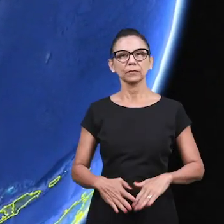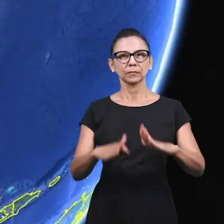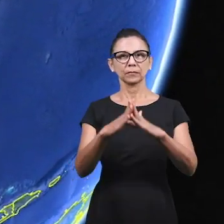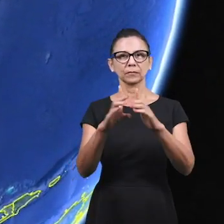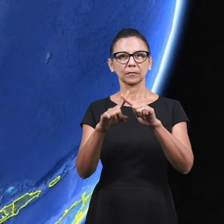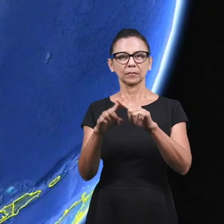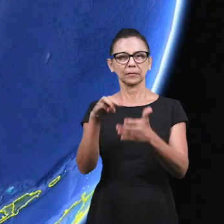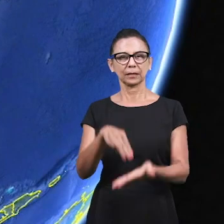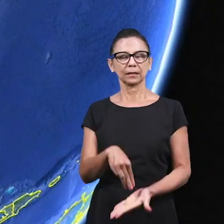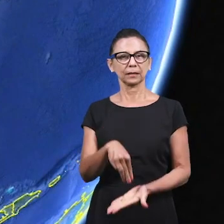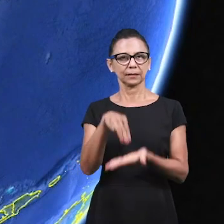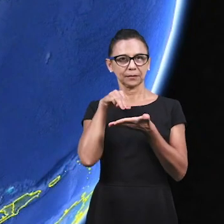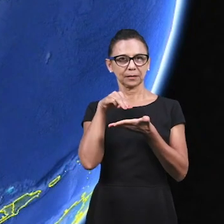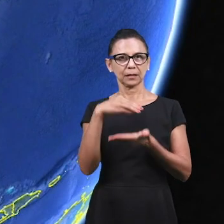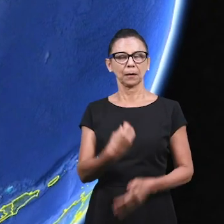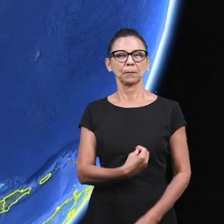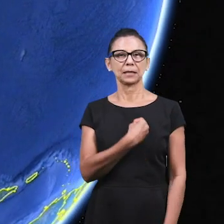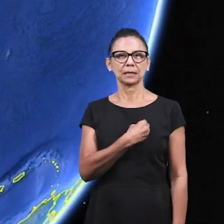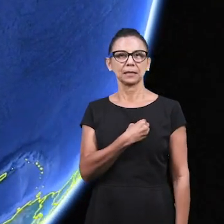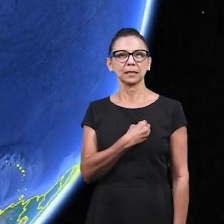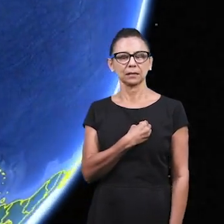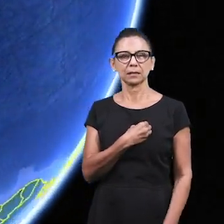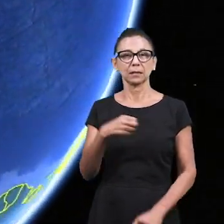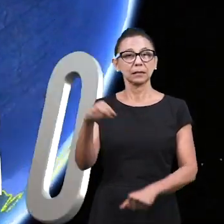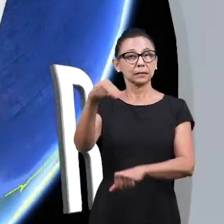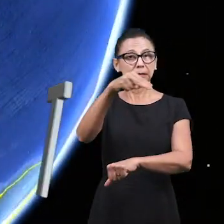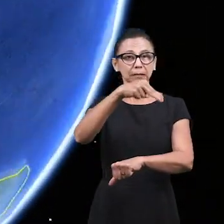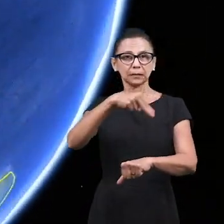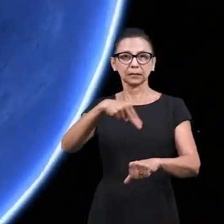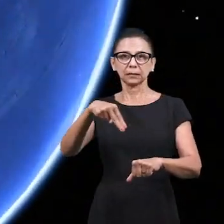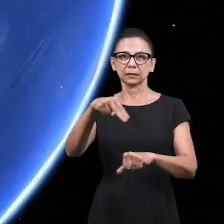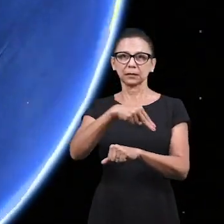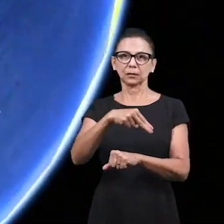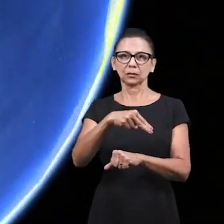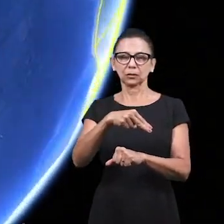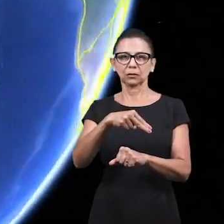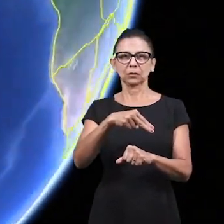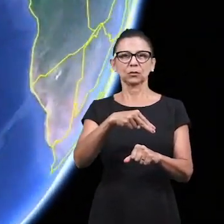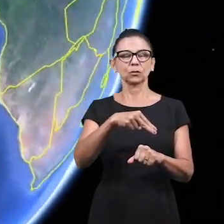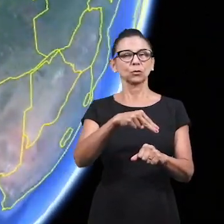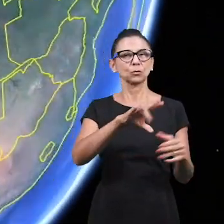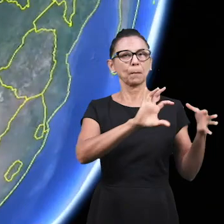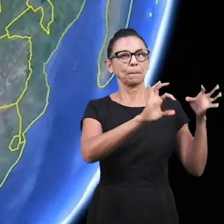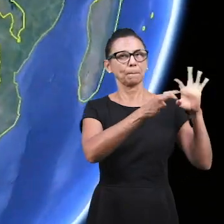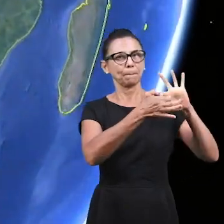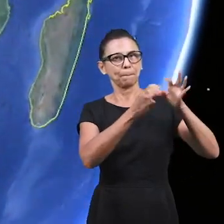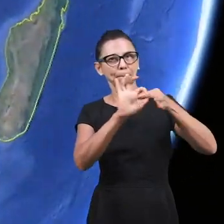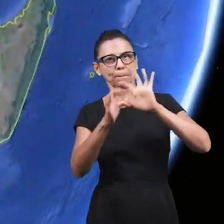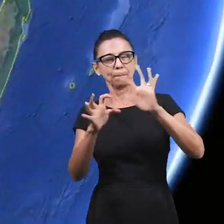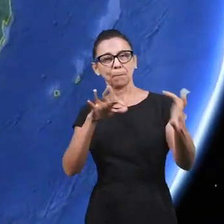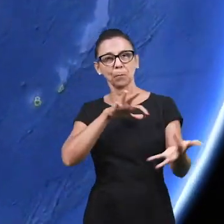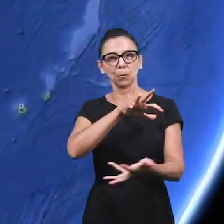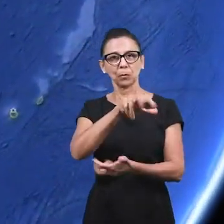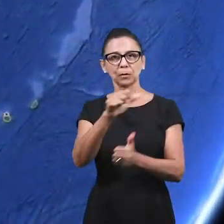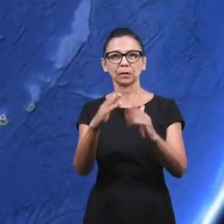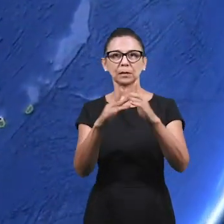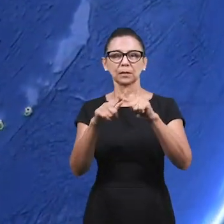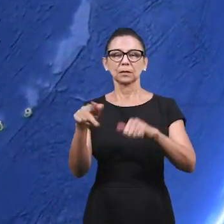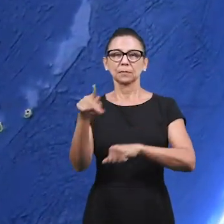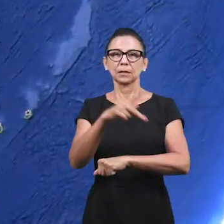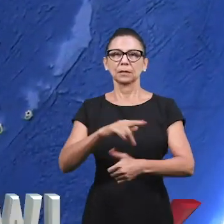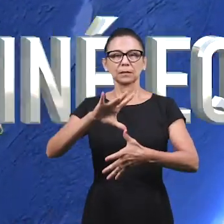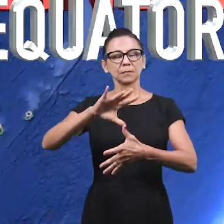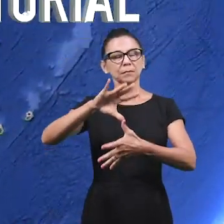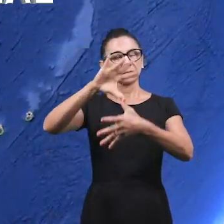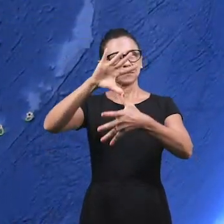A Igreja Cristã Maranata está presente em nações de todos os continentes do planeta. Igrejas de países nas